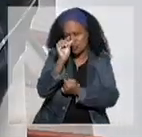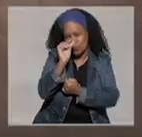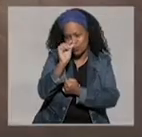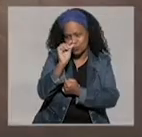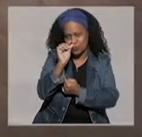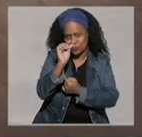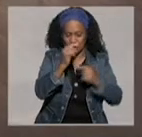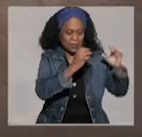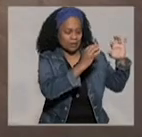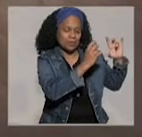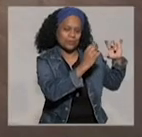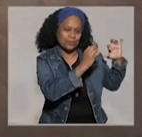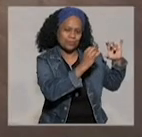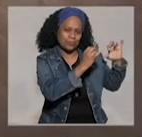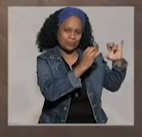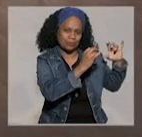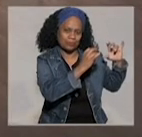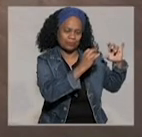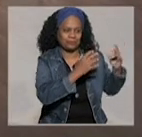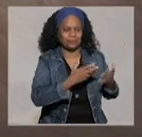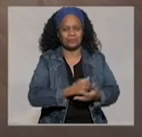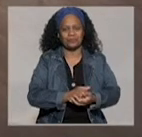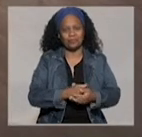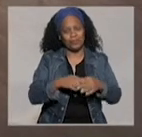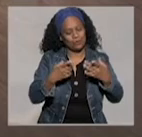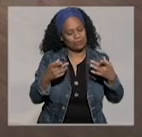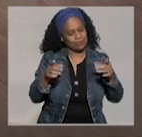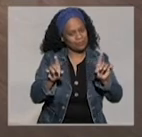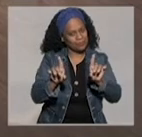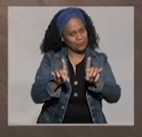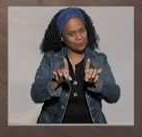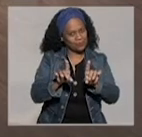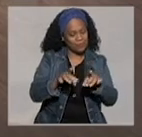encantou, nesse instrumento que também te encantou.